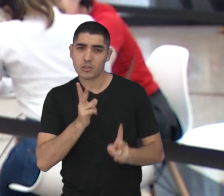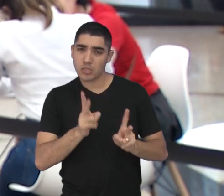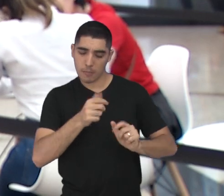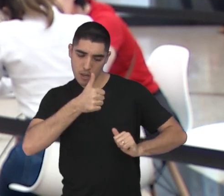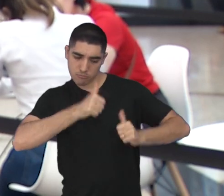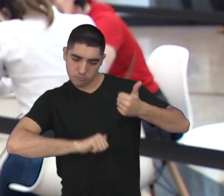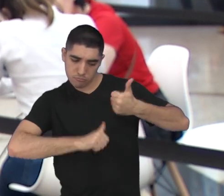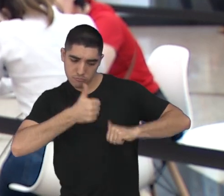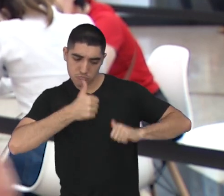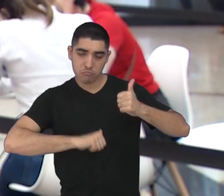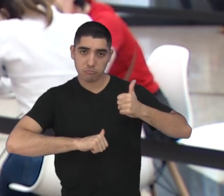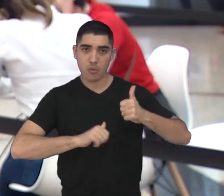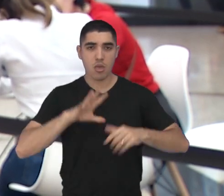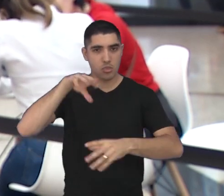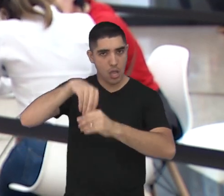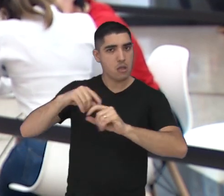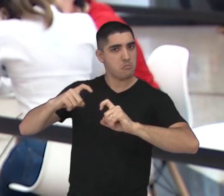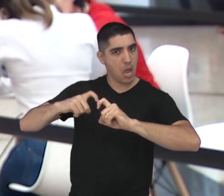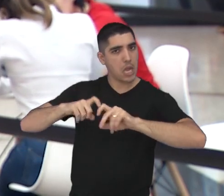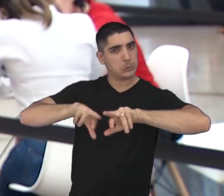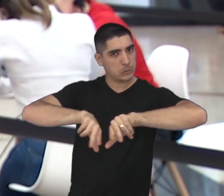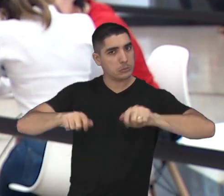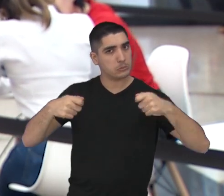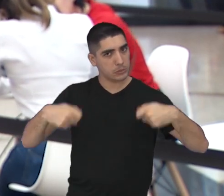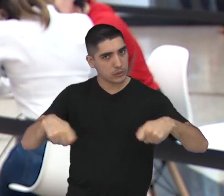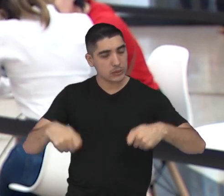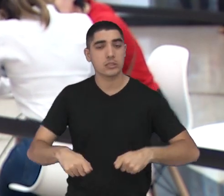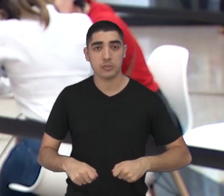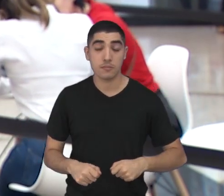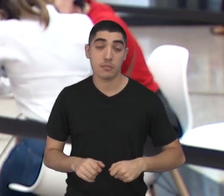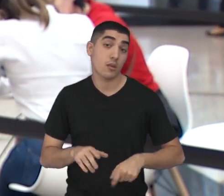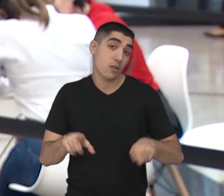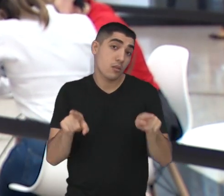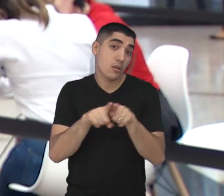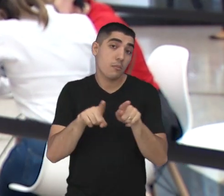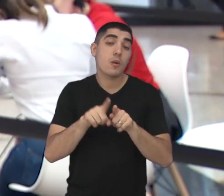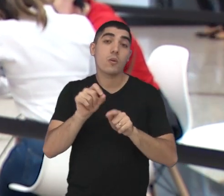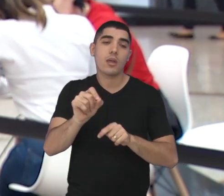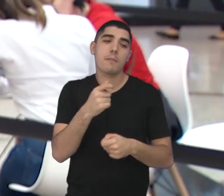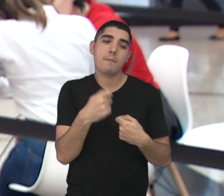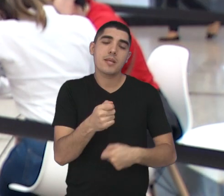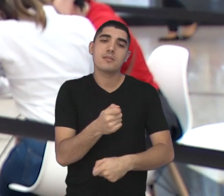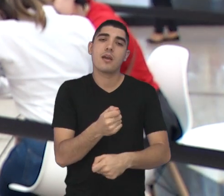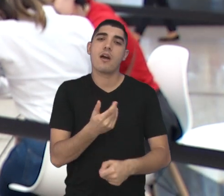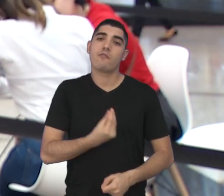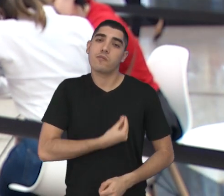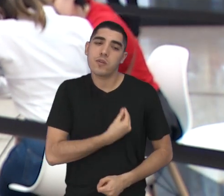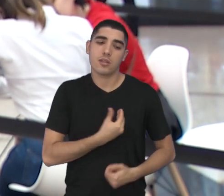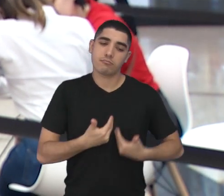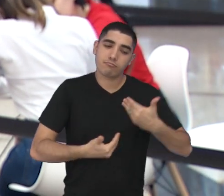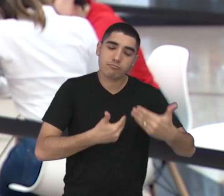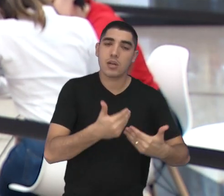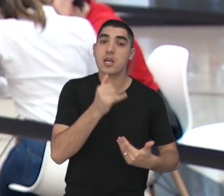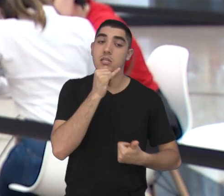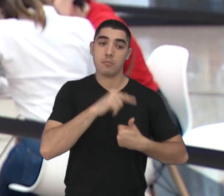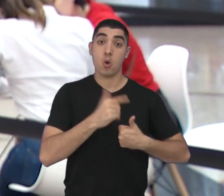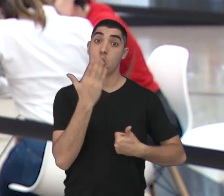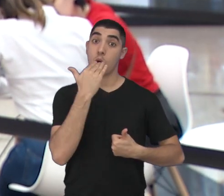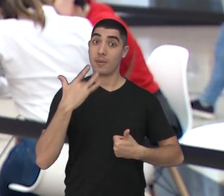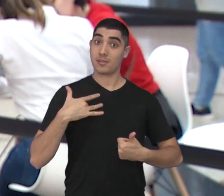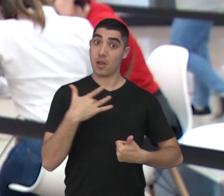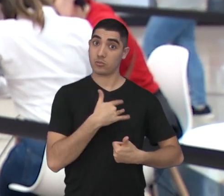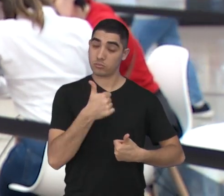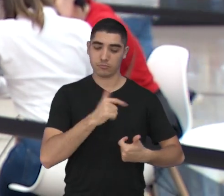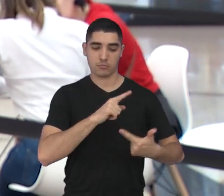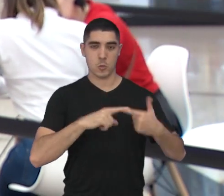pressão e checar com fazer um check-up mesmo com o clínico geral. E, ao mesmo tempo, hábitos de vida estão muito relacionados a